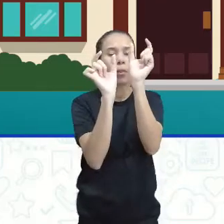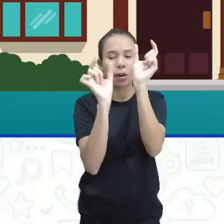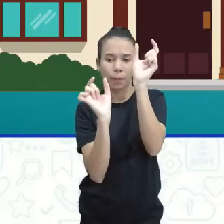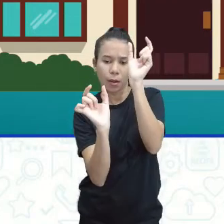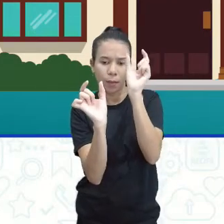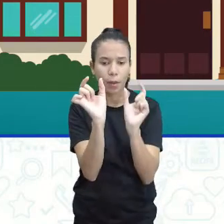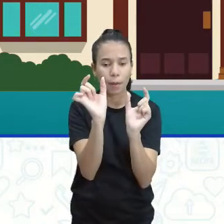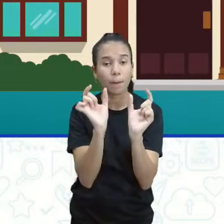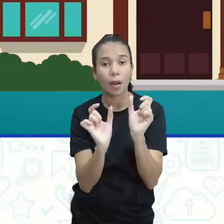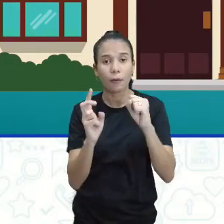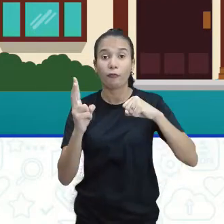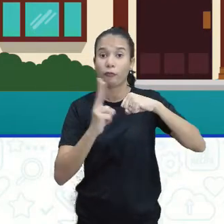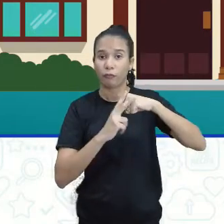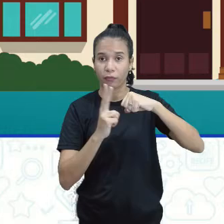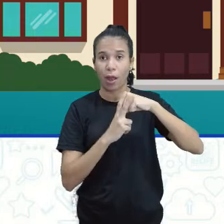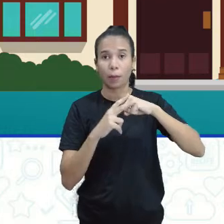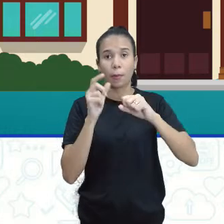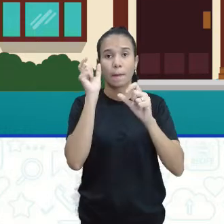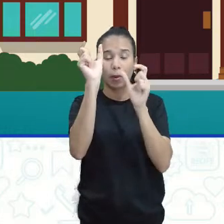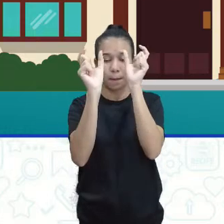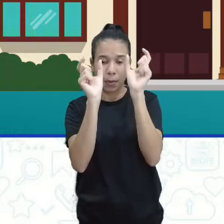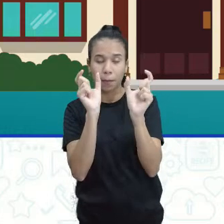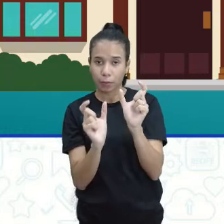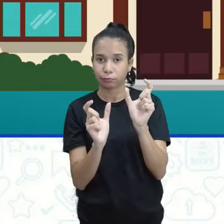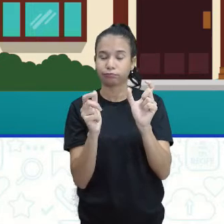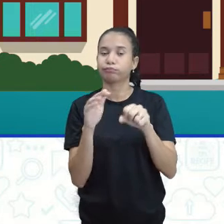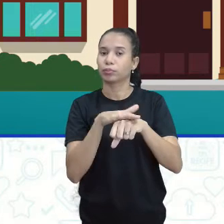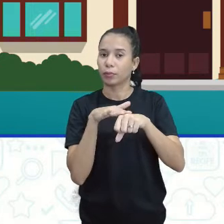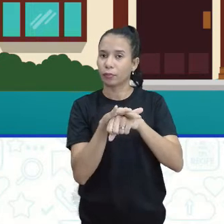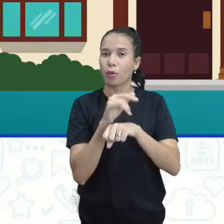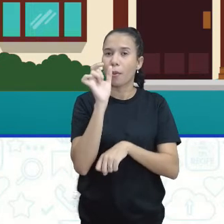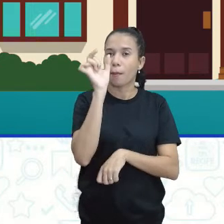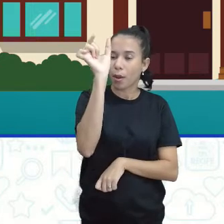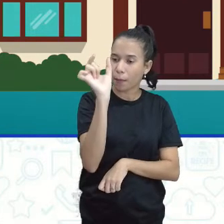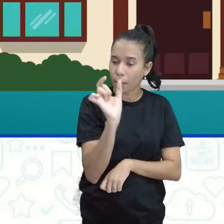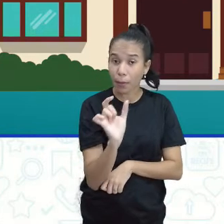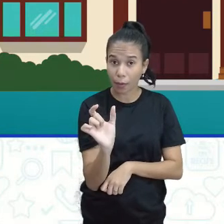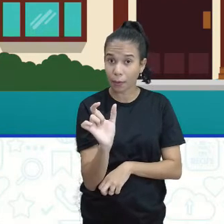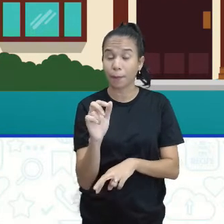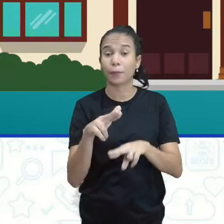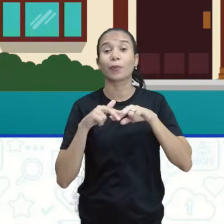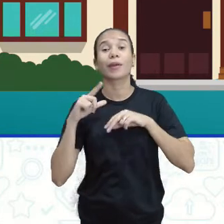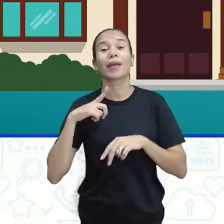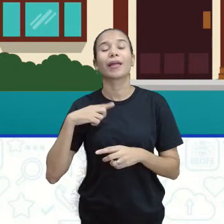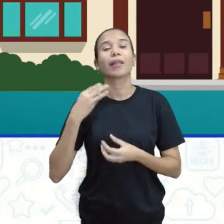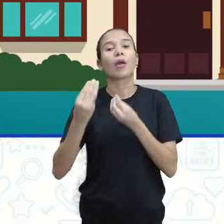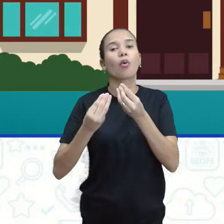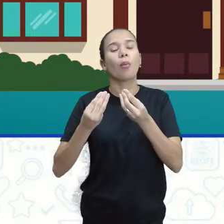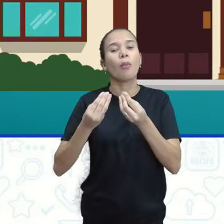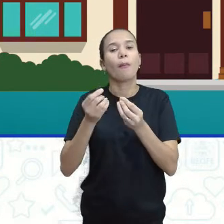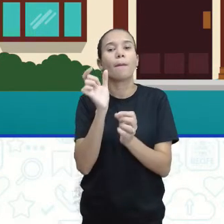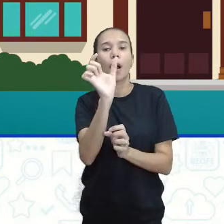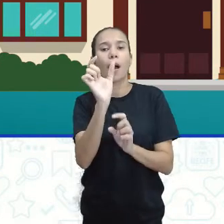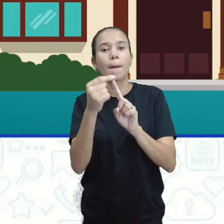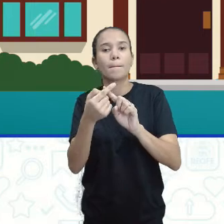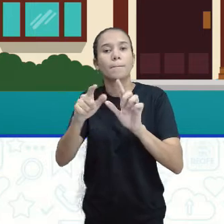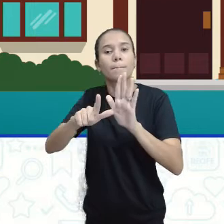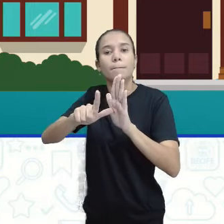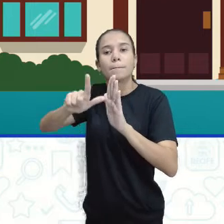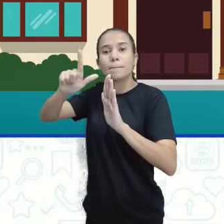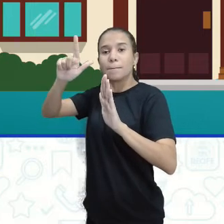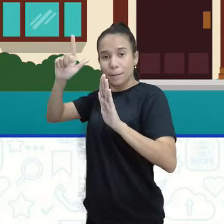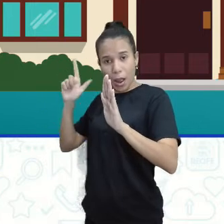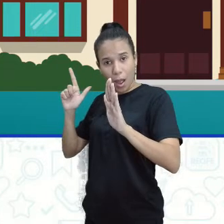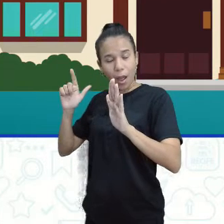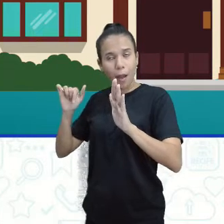alguns verbos aqui, né? Eu marquei os verbos e a gente vai falar sobre esses verbos. Por quê? Porque eles estão marcados no passado, no pretérito.